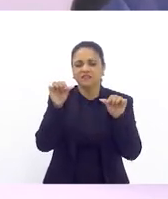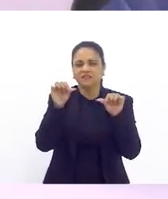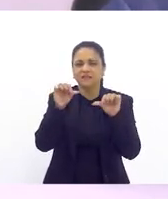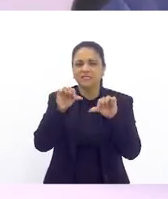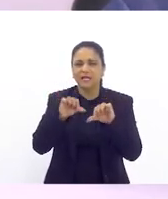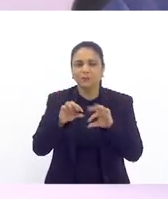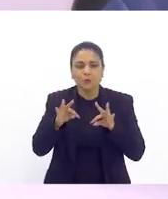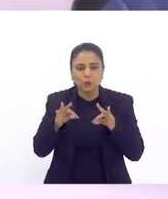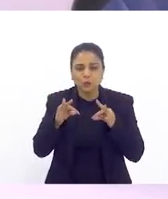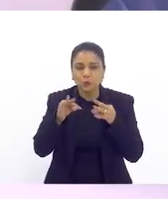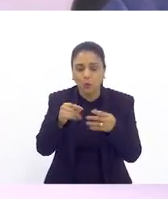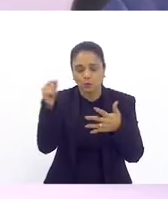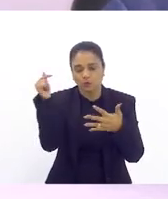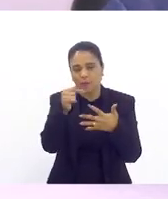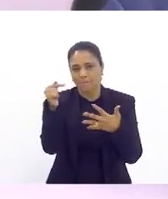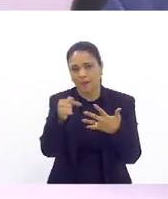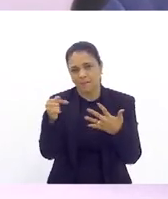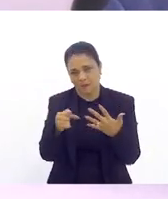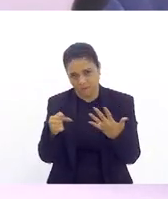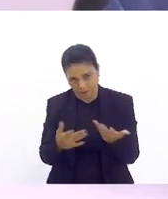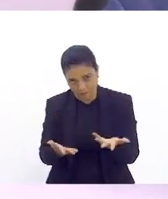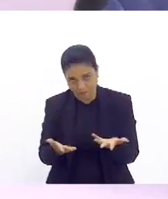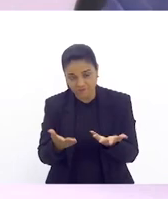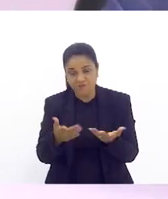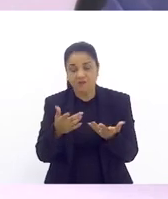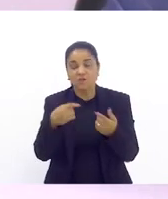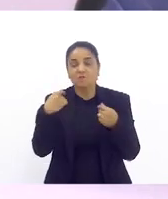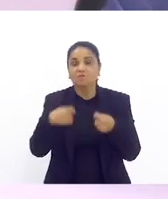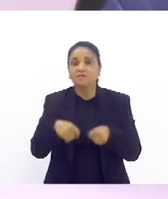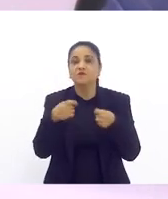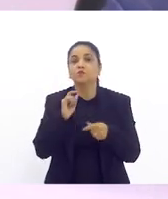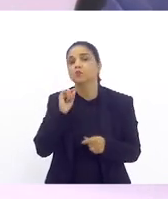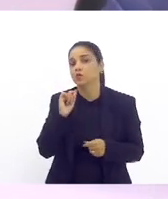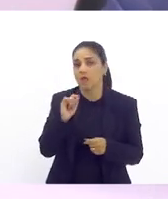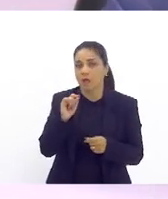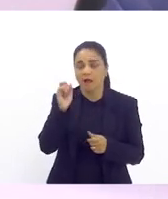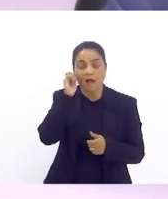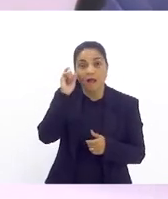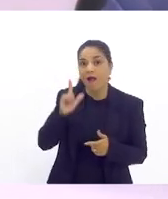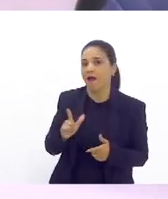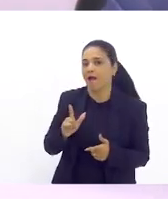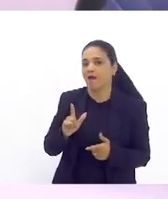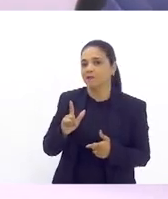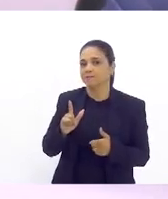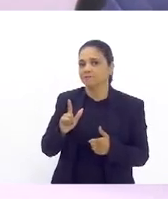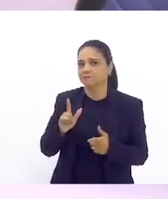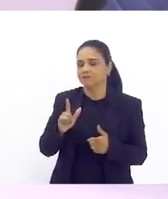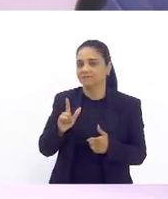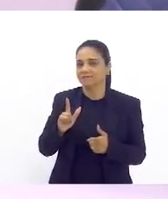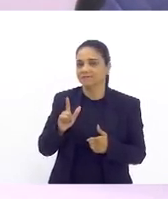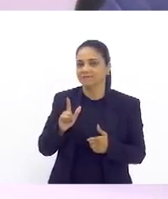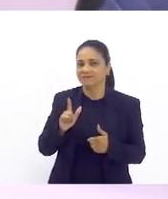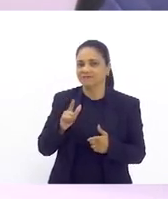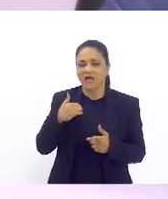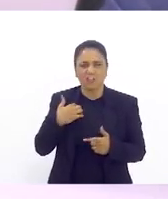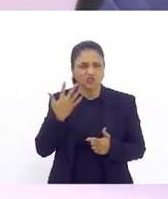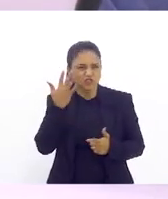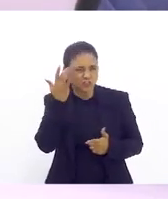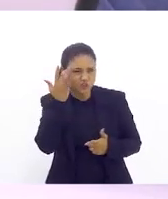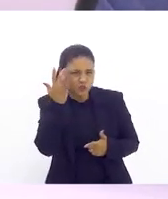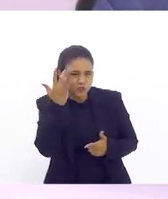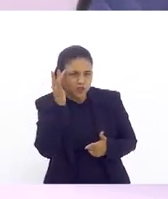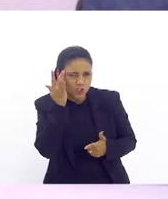os indicadores então evidente que isso tem que ligar na gente o sinal de alerta não podemos achar que algo normal